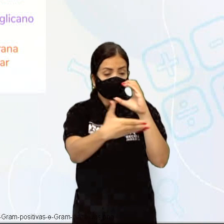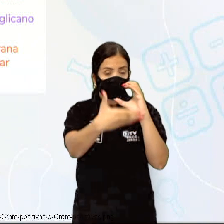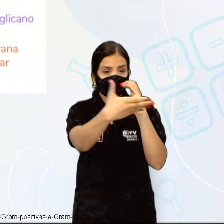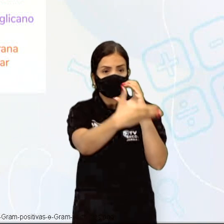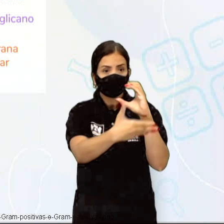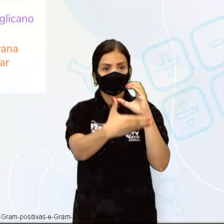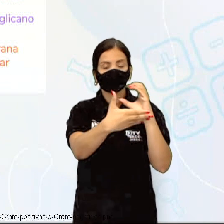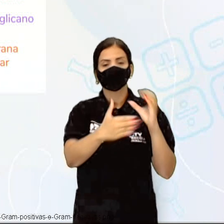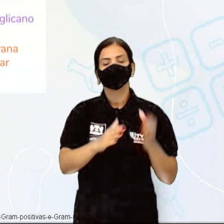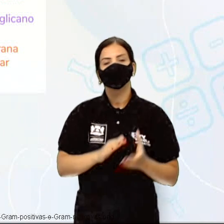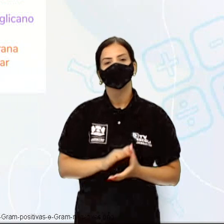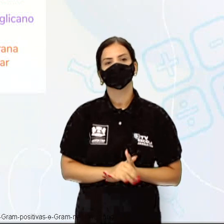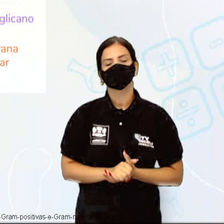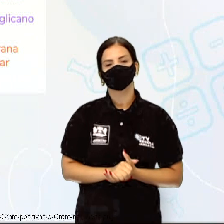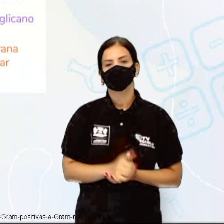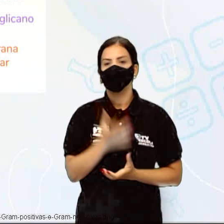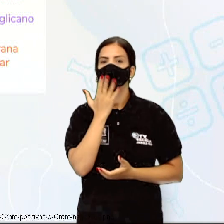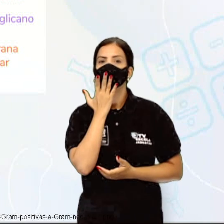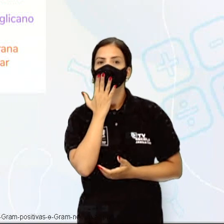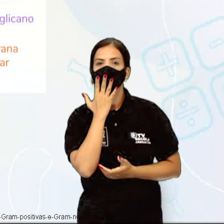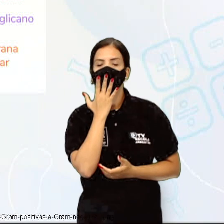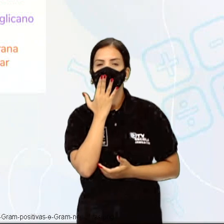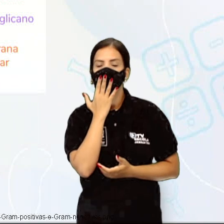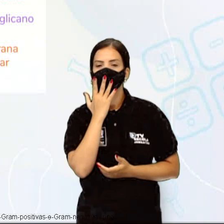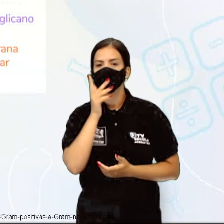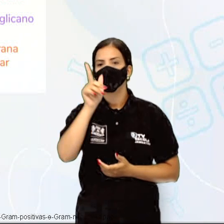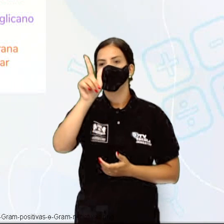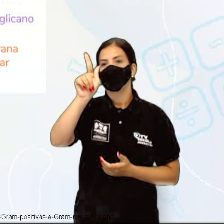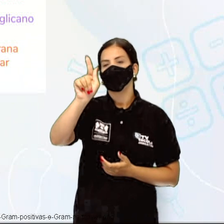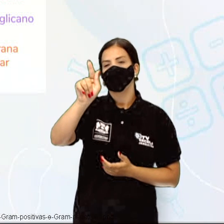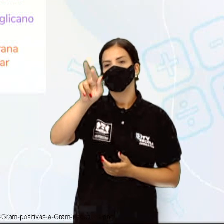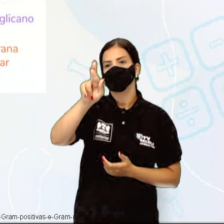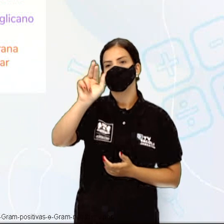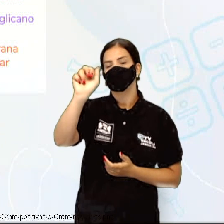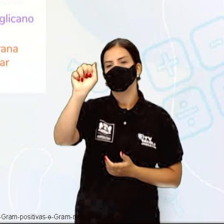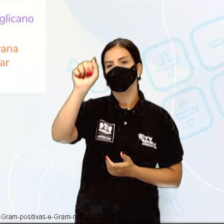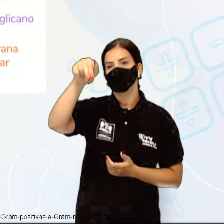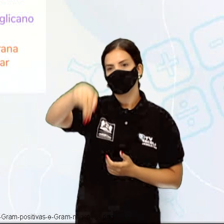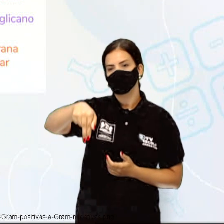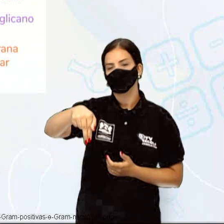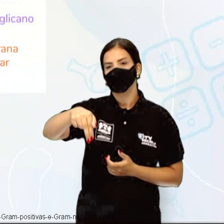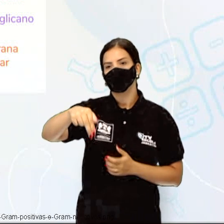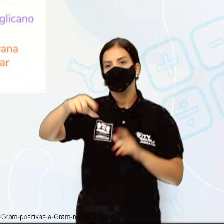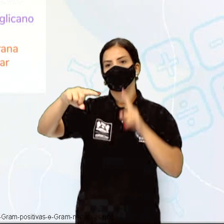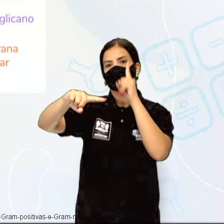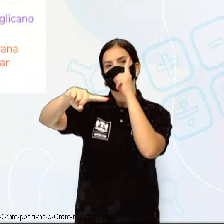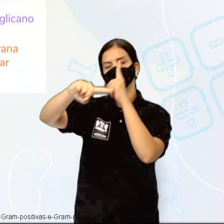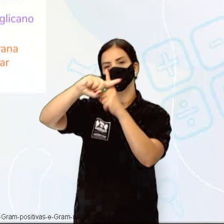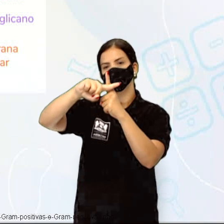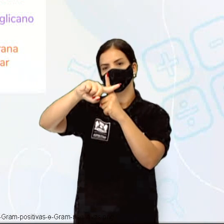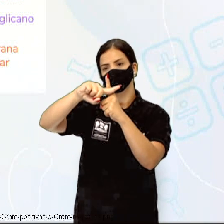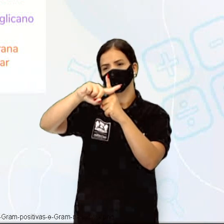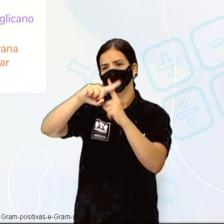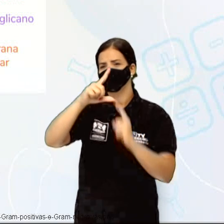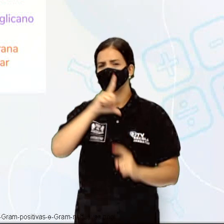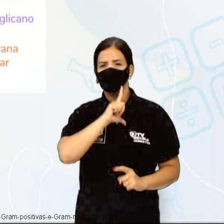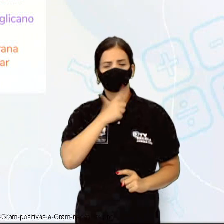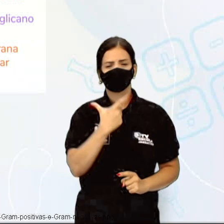que fixam um corante chamado corante de gram, são chamadas de gram-positivas. Aquelas que não fixam são chamadas